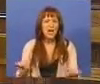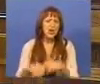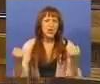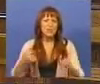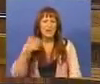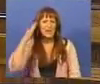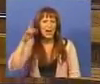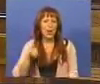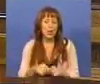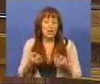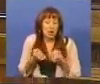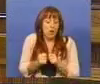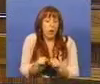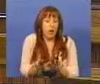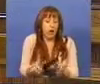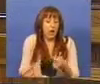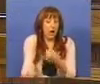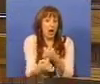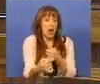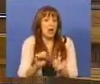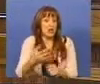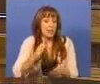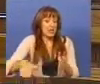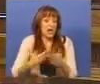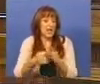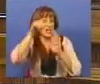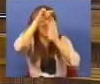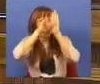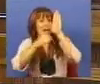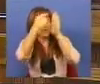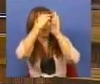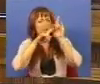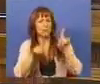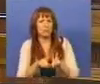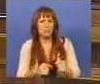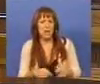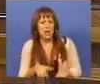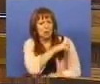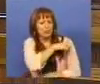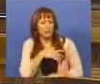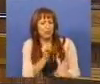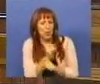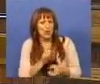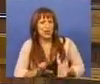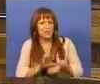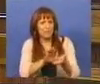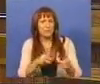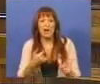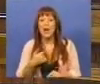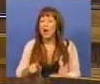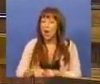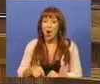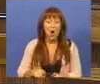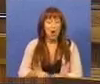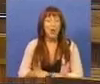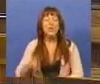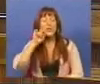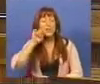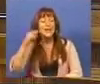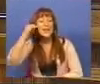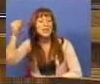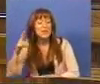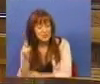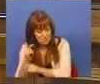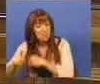partidos parecem refugiar-se atrás dos primeiros candidatos das listas e respectivos mandatários financeiros. Nós vamos pugnar na especialidade para que